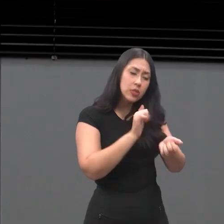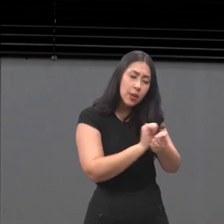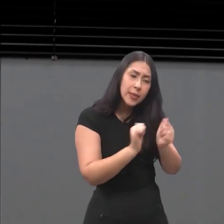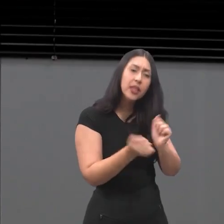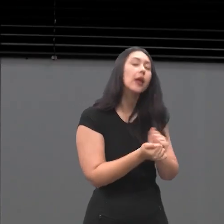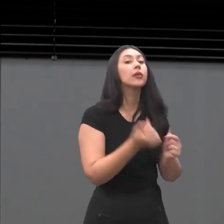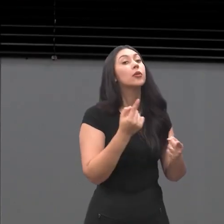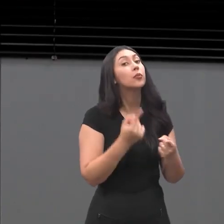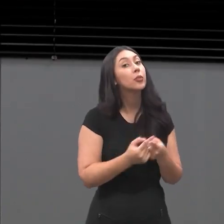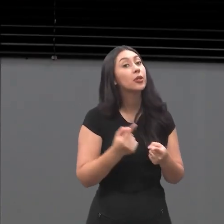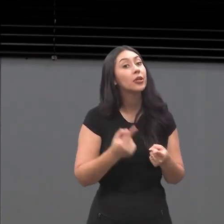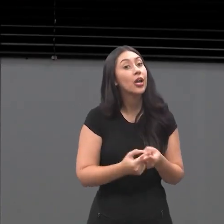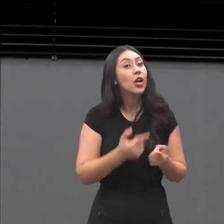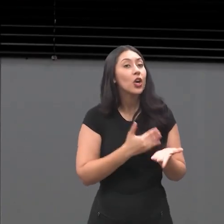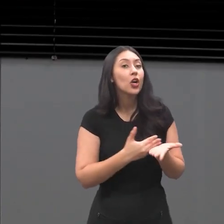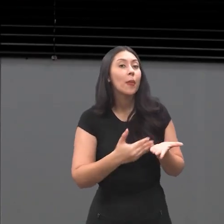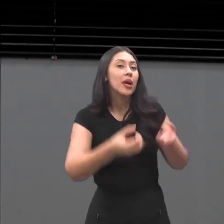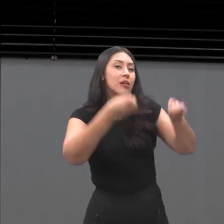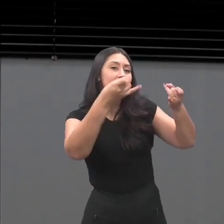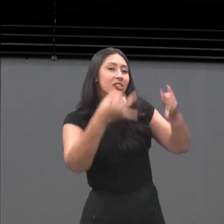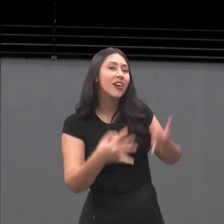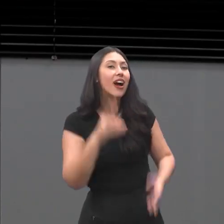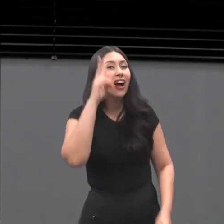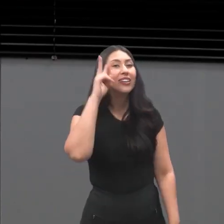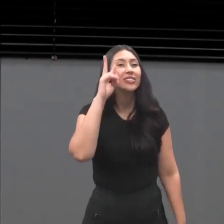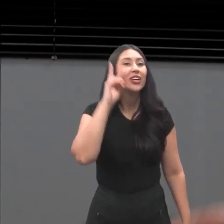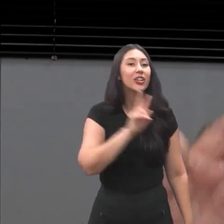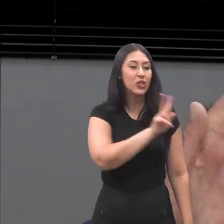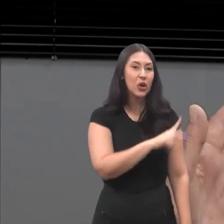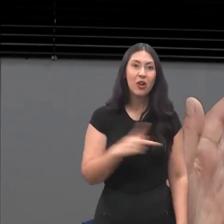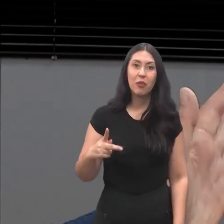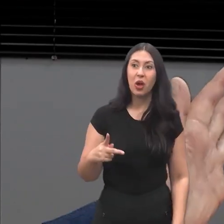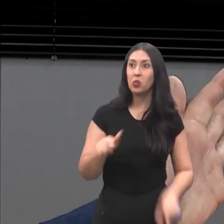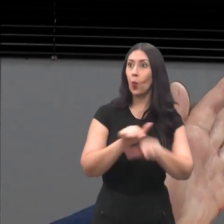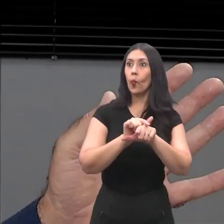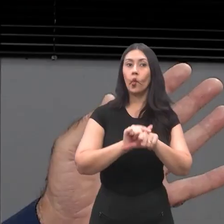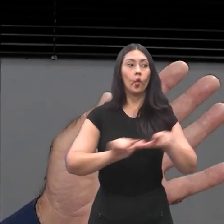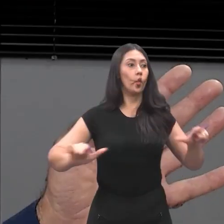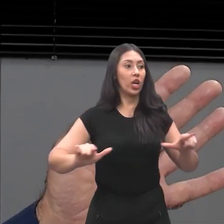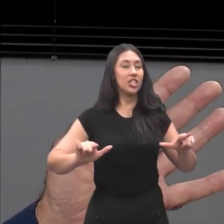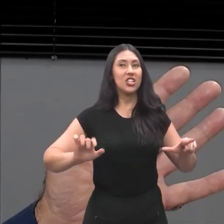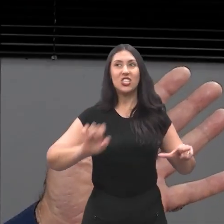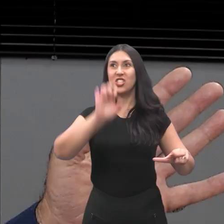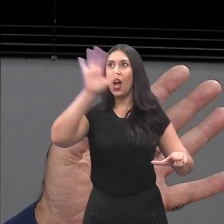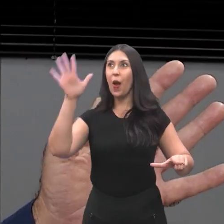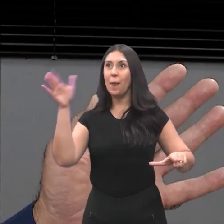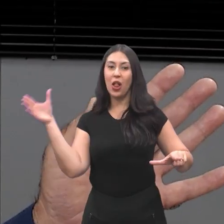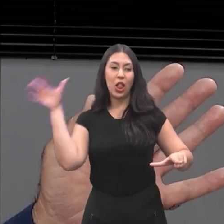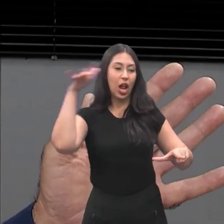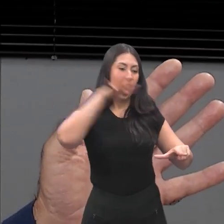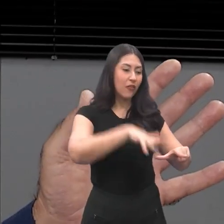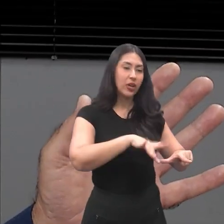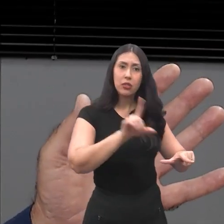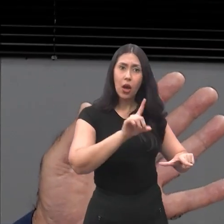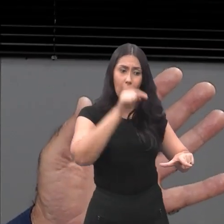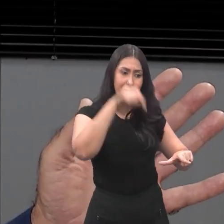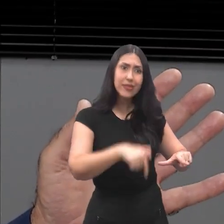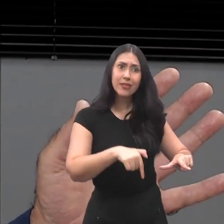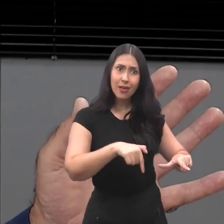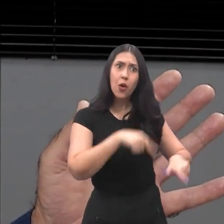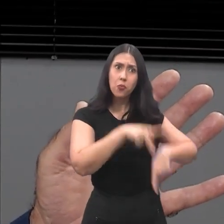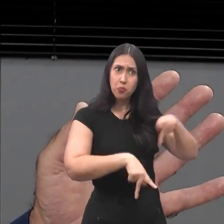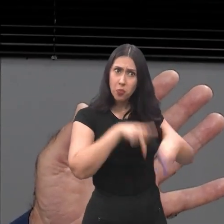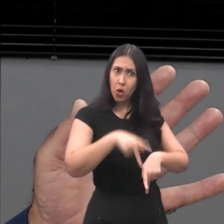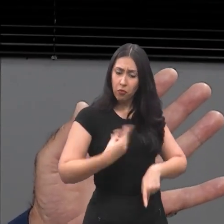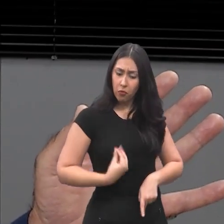revistos. Por quê? Se começa a contar a história do Vale do Paraíba como se aqui não tivesse ninguém. Quando eles chegaram, já tinham milhares